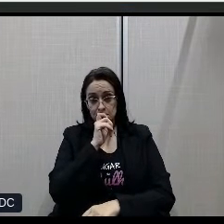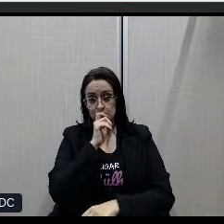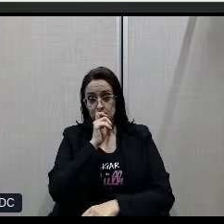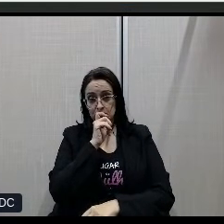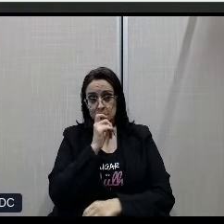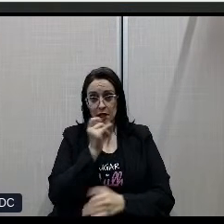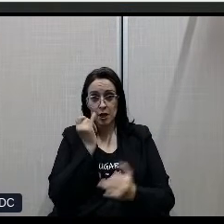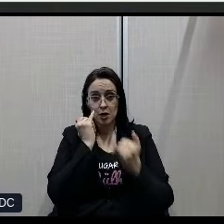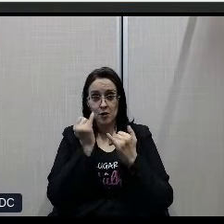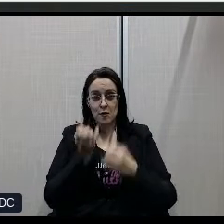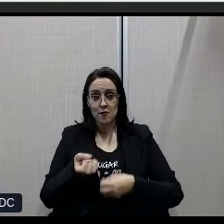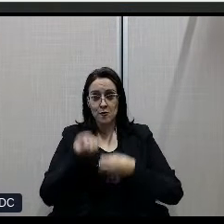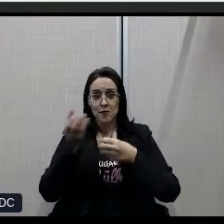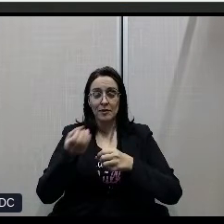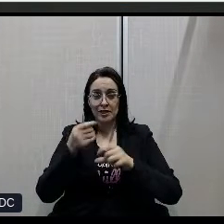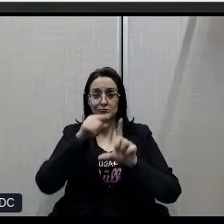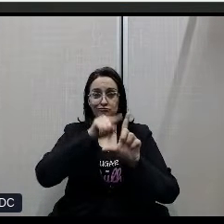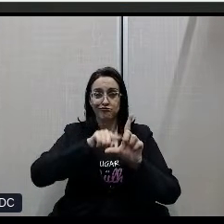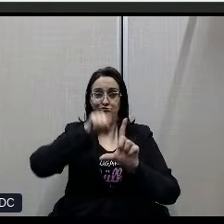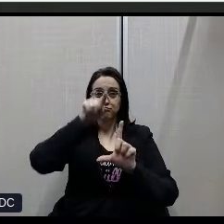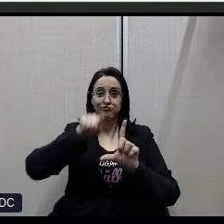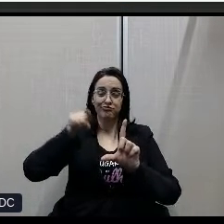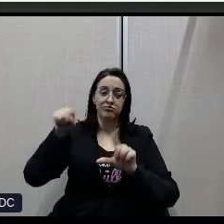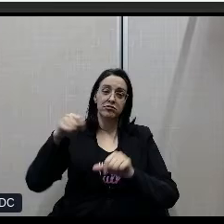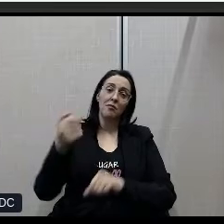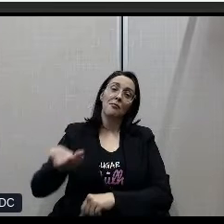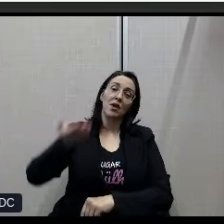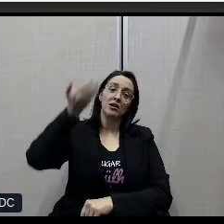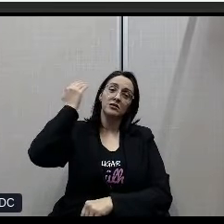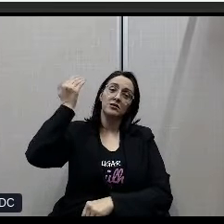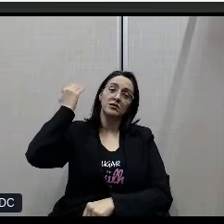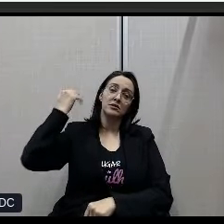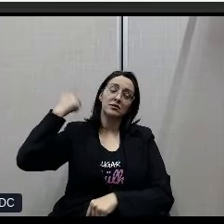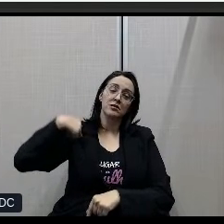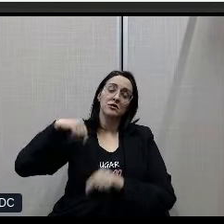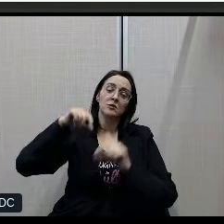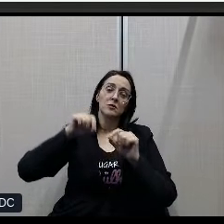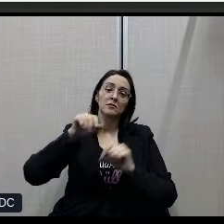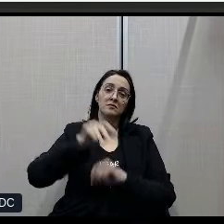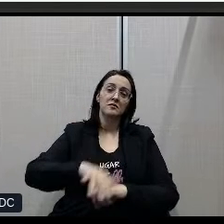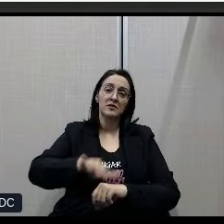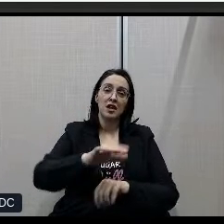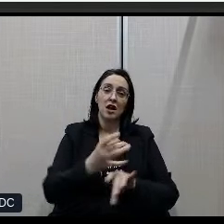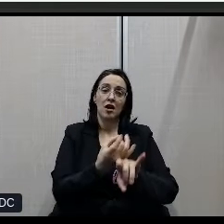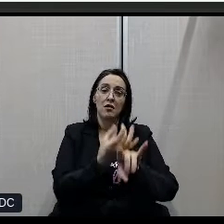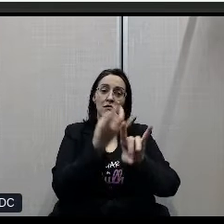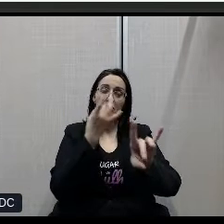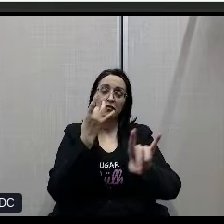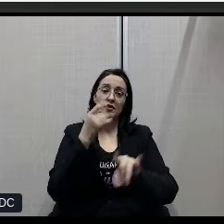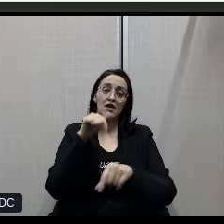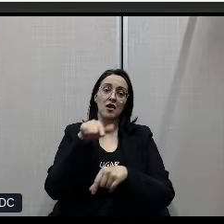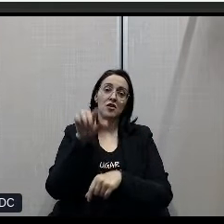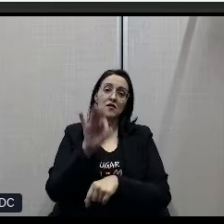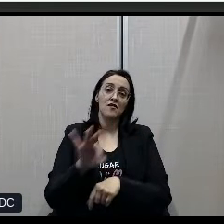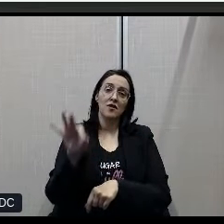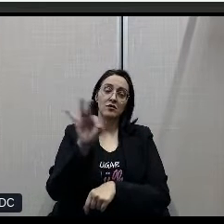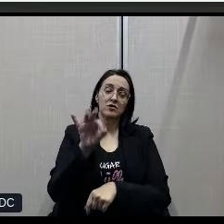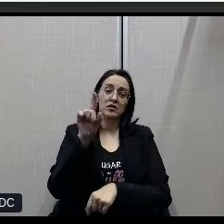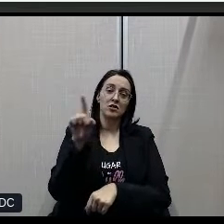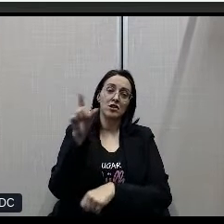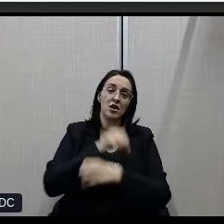Dados apenas para formalizar, tá? Na época, com o Censo de Educação do Ensino Superior,